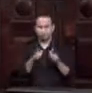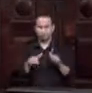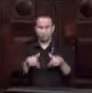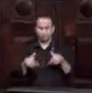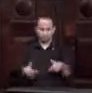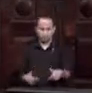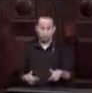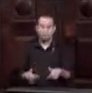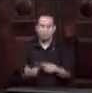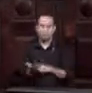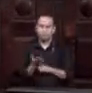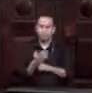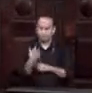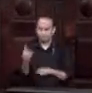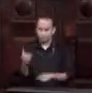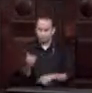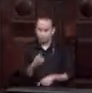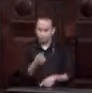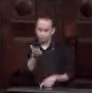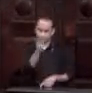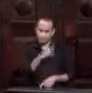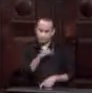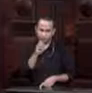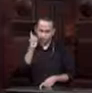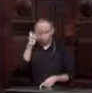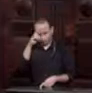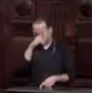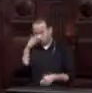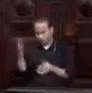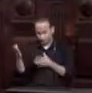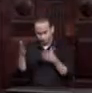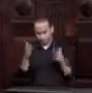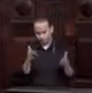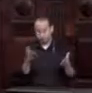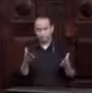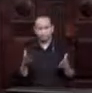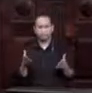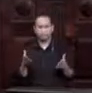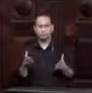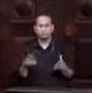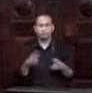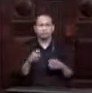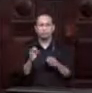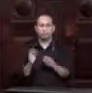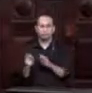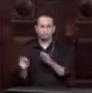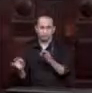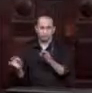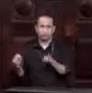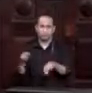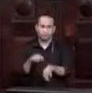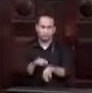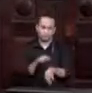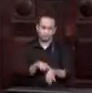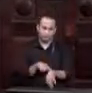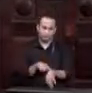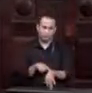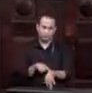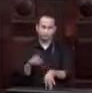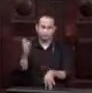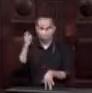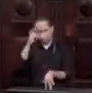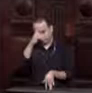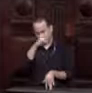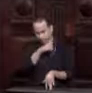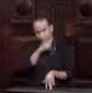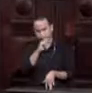empenho, que nos ajudou a vencer as dificuldades e chegarmos aí harmonizando o parlamento nesse momento